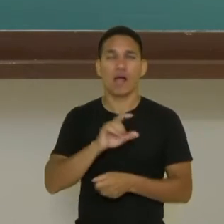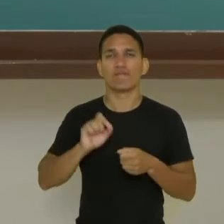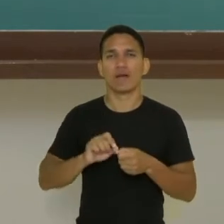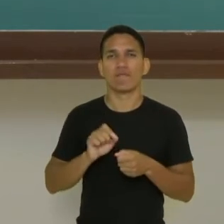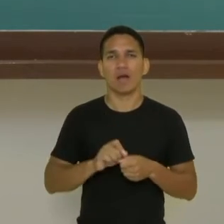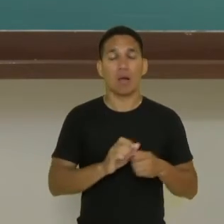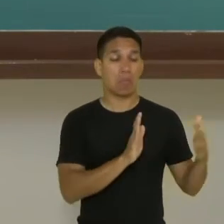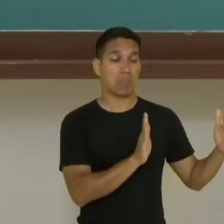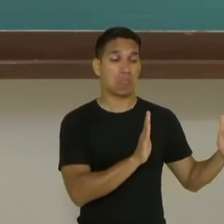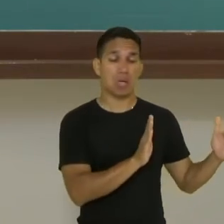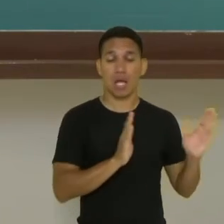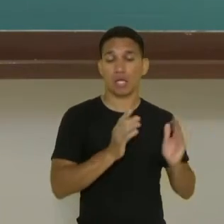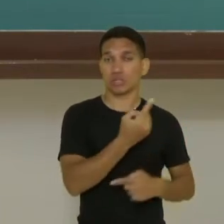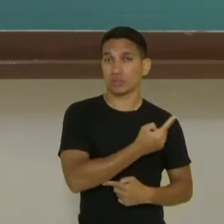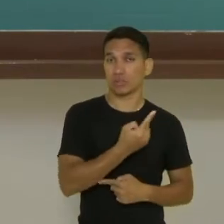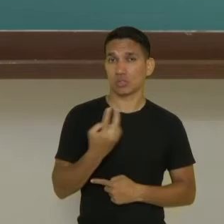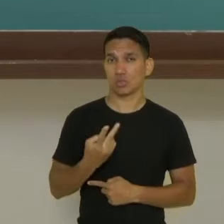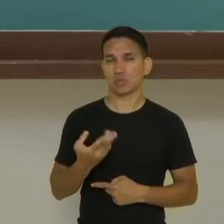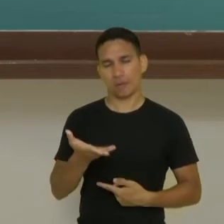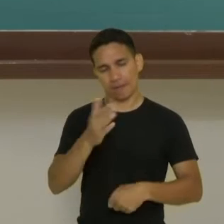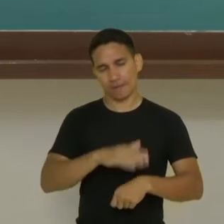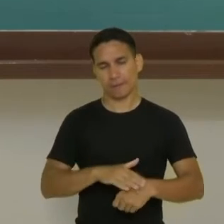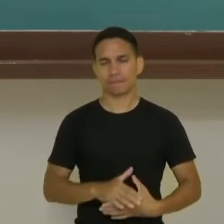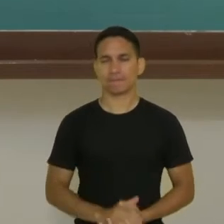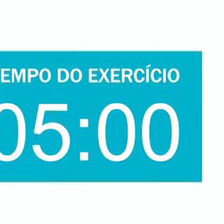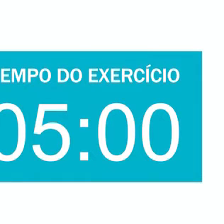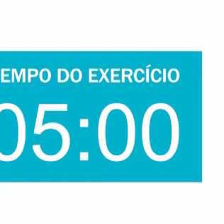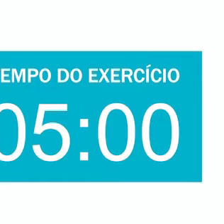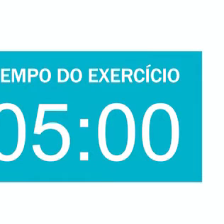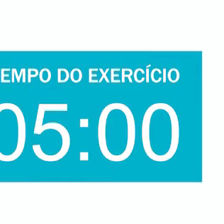segunda fase. Tempinho para vocês. Até lá.